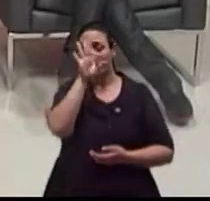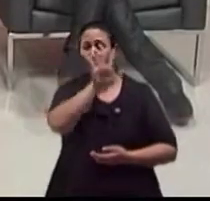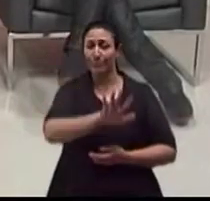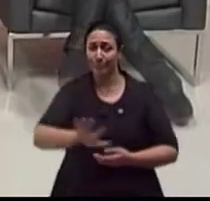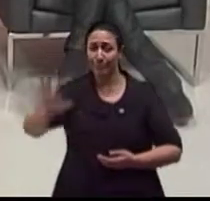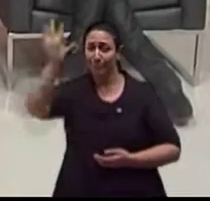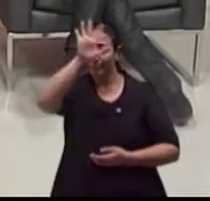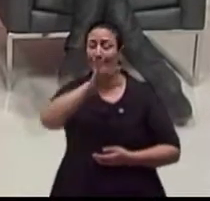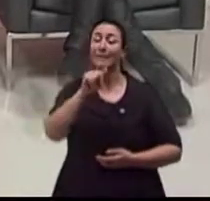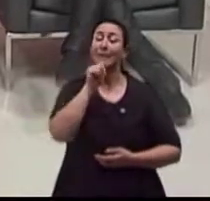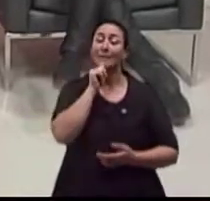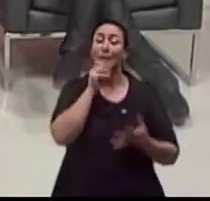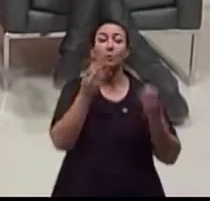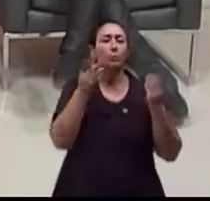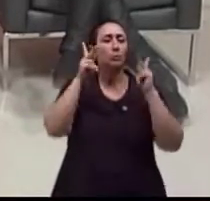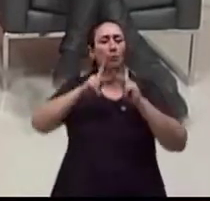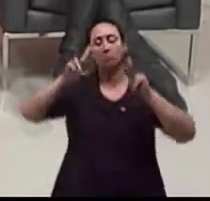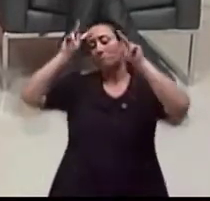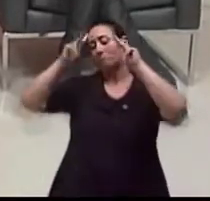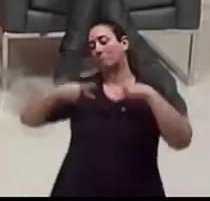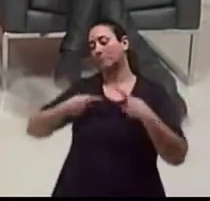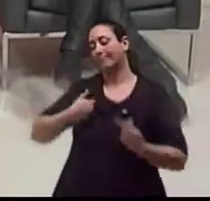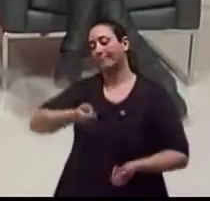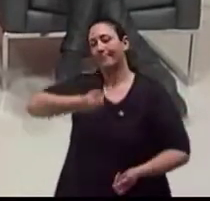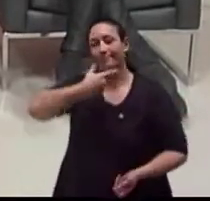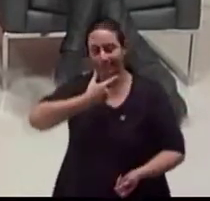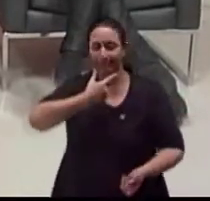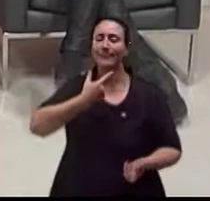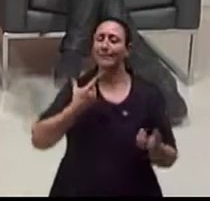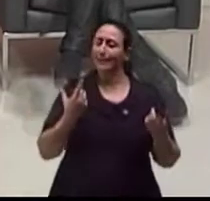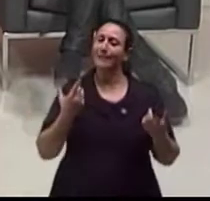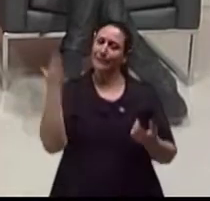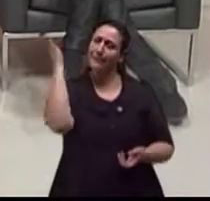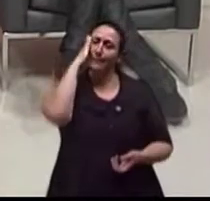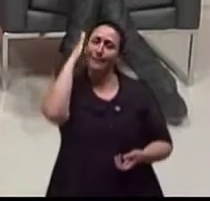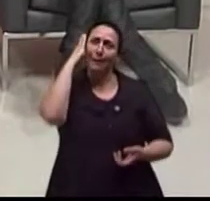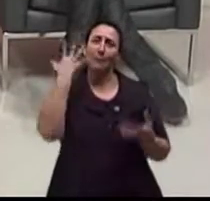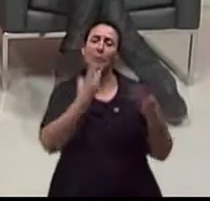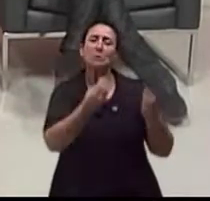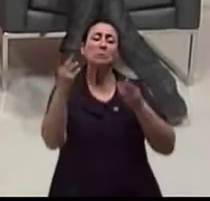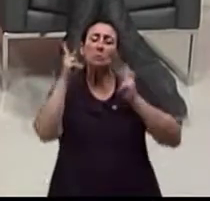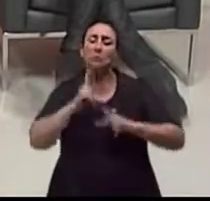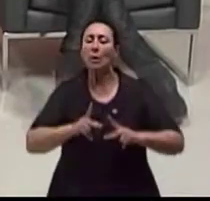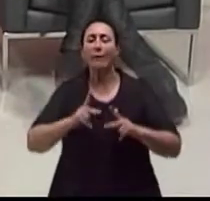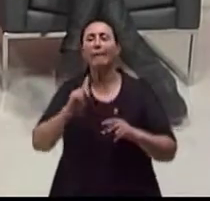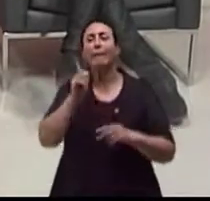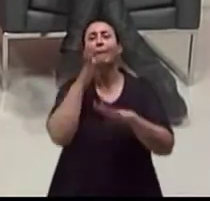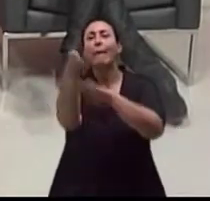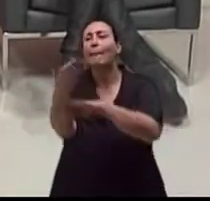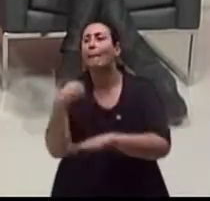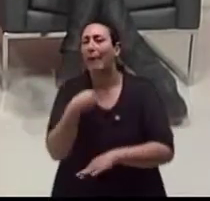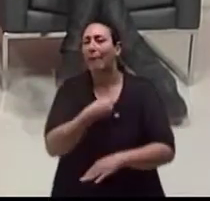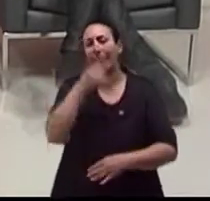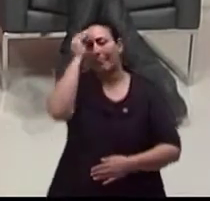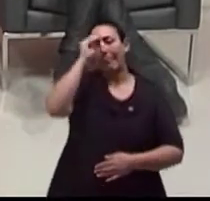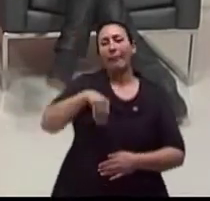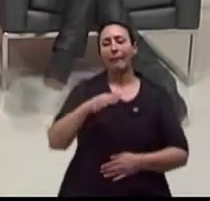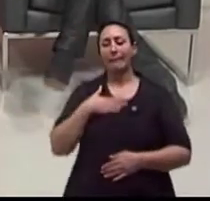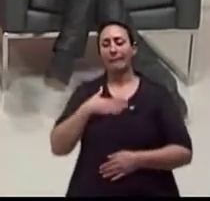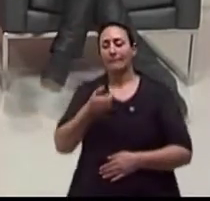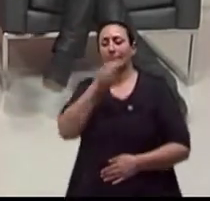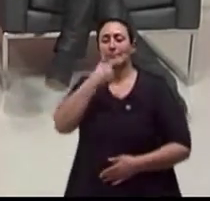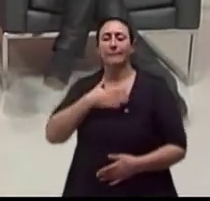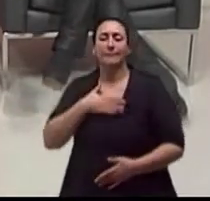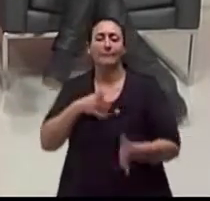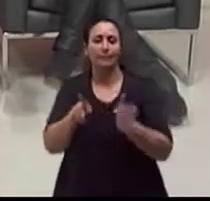ainda é o país da auto-medicação o que prejudica demais a nossa saúde e por isso importância e nós temos